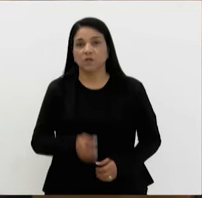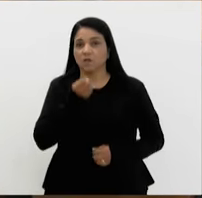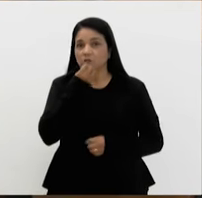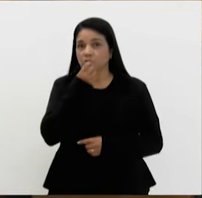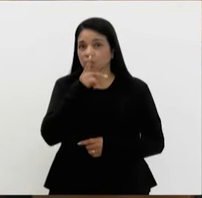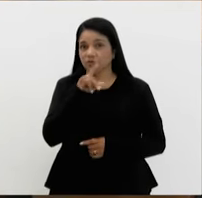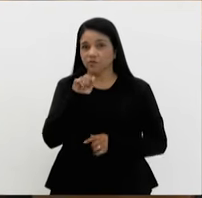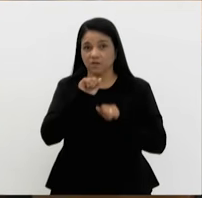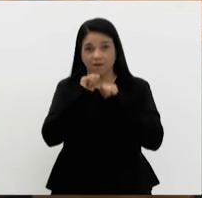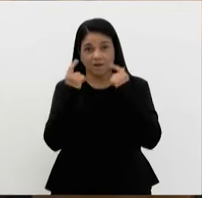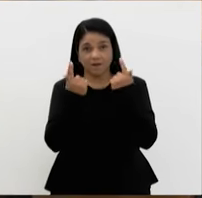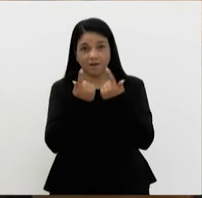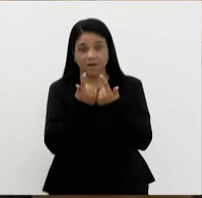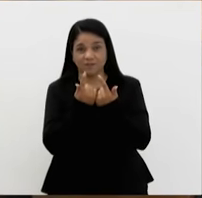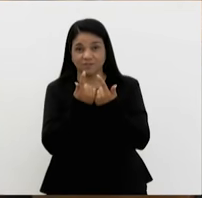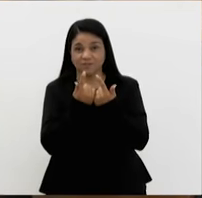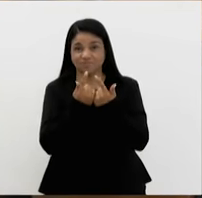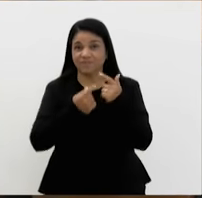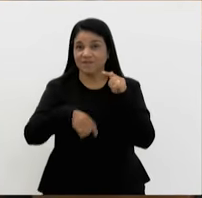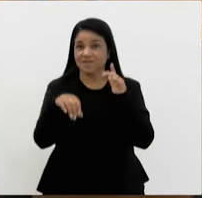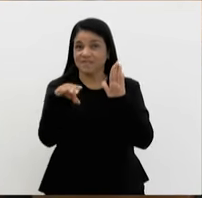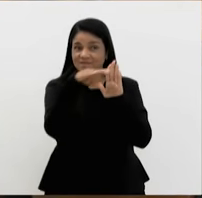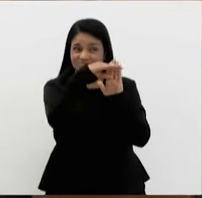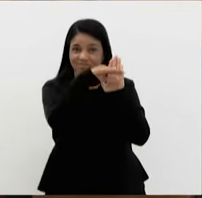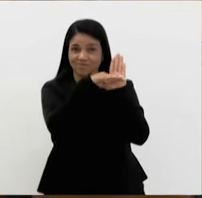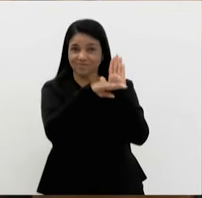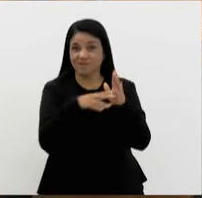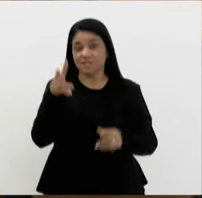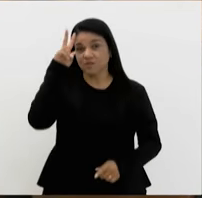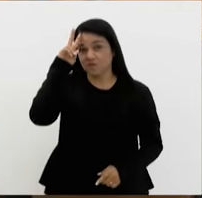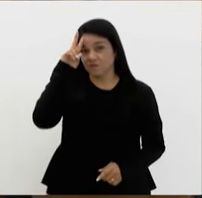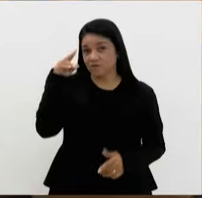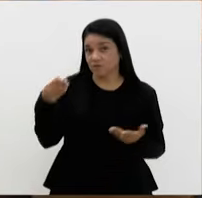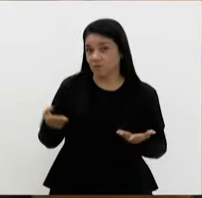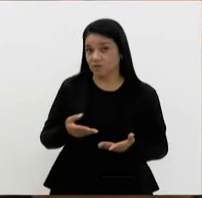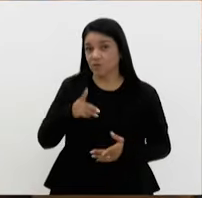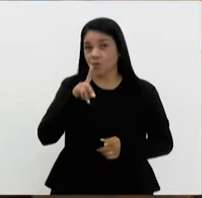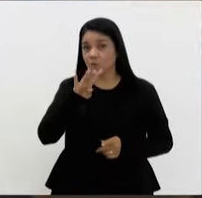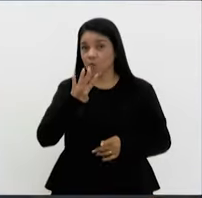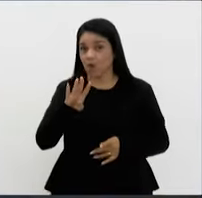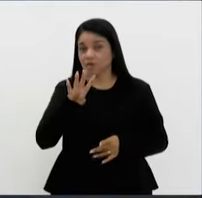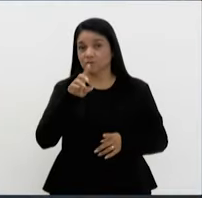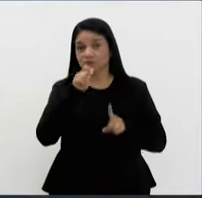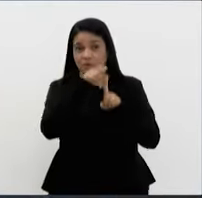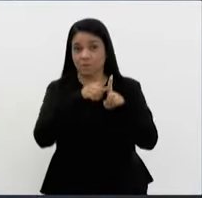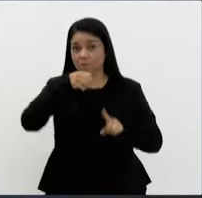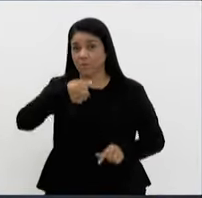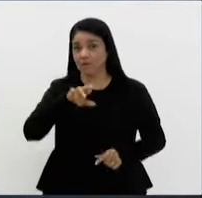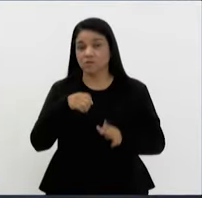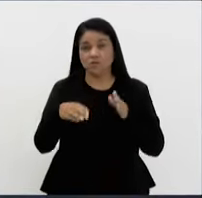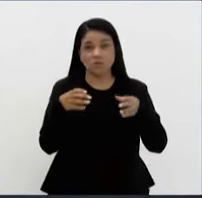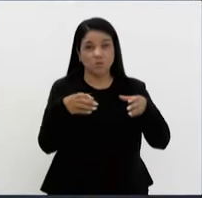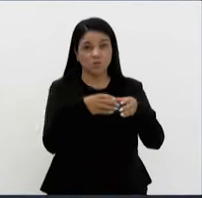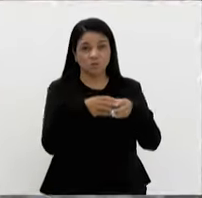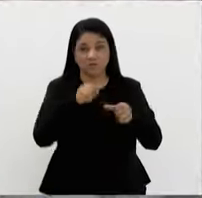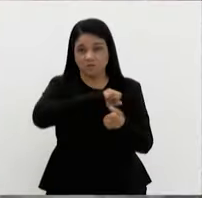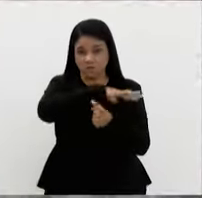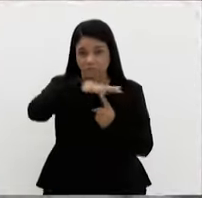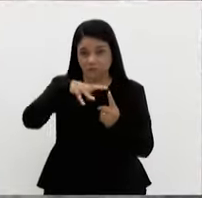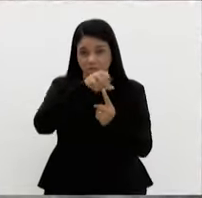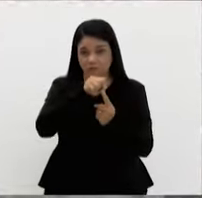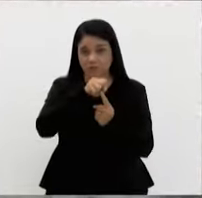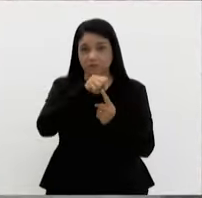O Bom Dia Alerj traz os seguintes destaques nesta segunda-feira, 4 de março. Comissão de Meio Ambiente